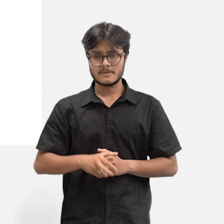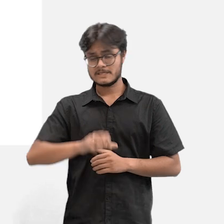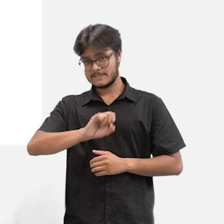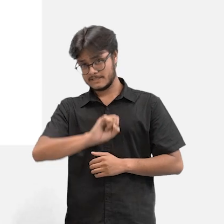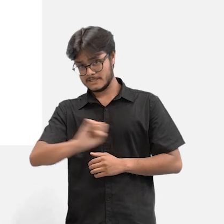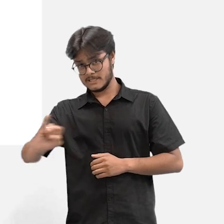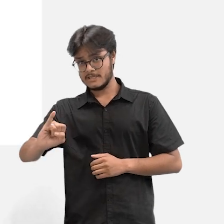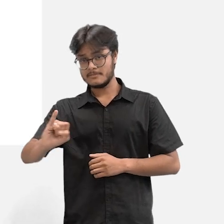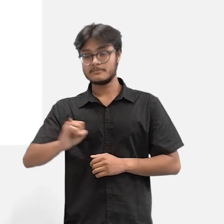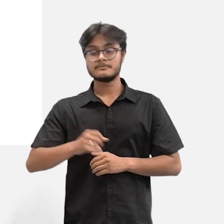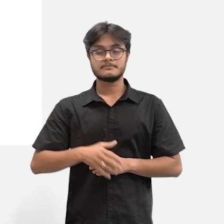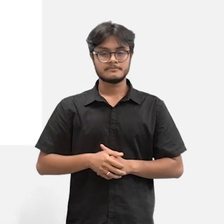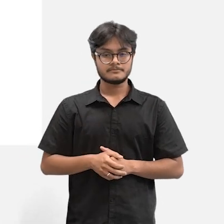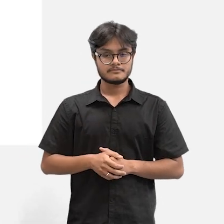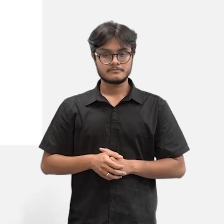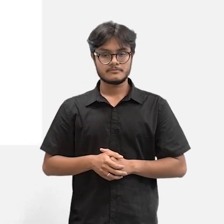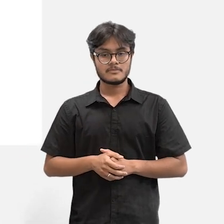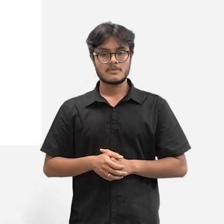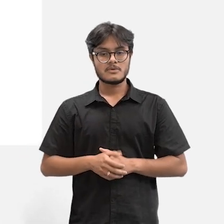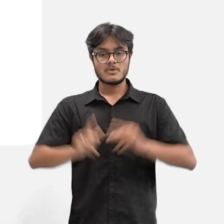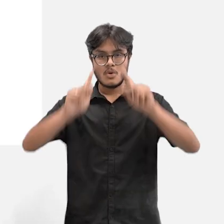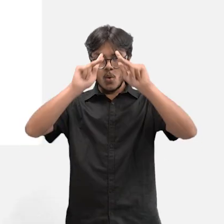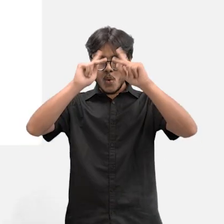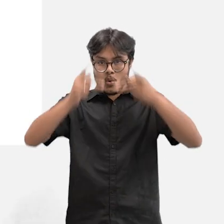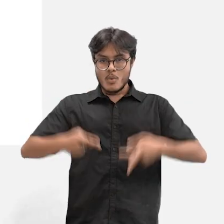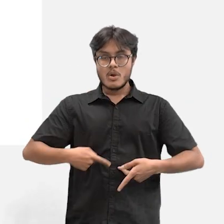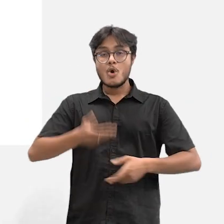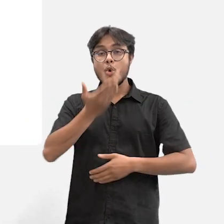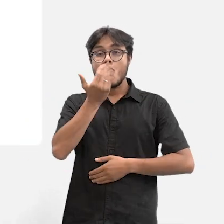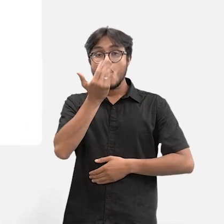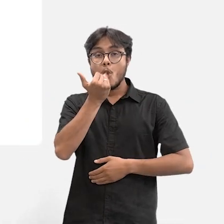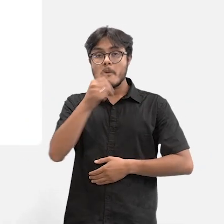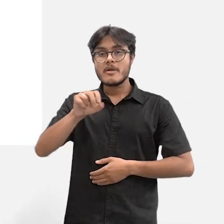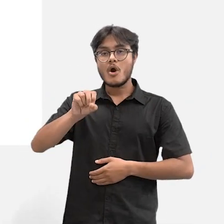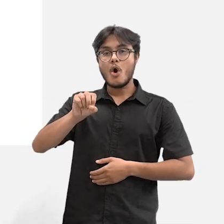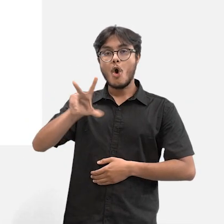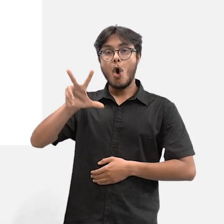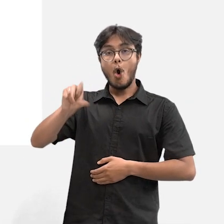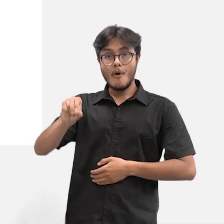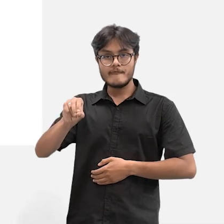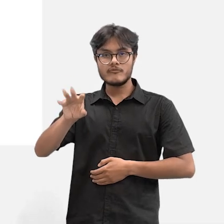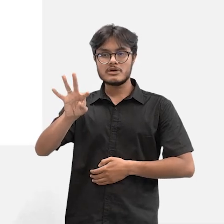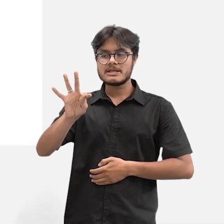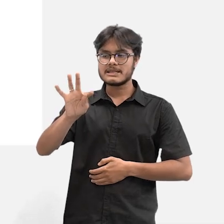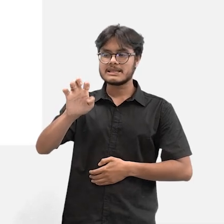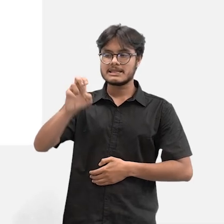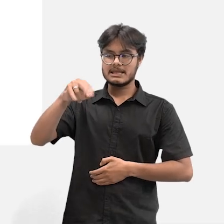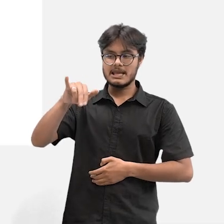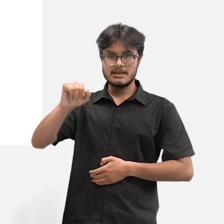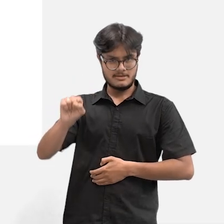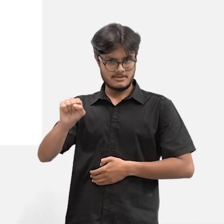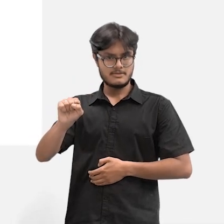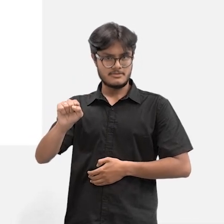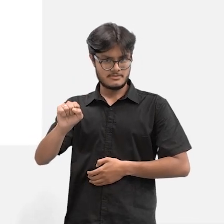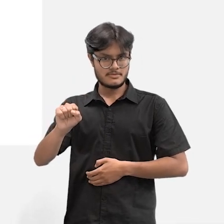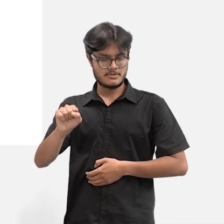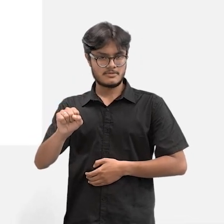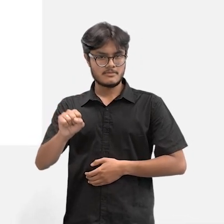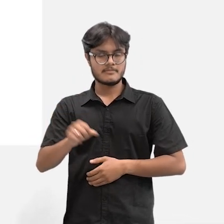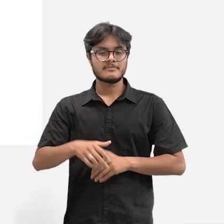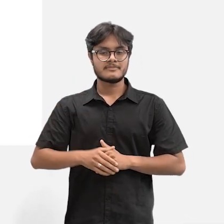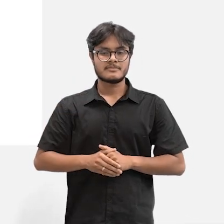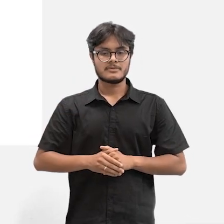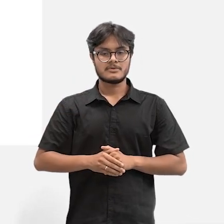acidente, ele ingere ovos de tênia. Mas atenção, não